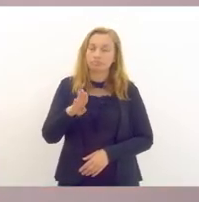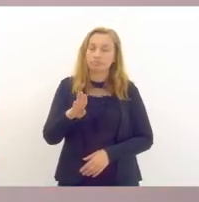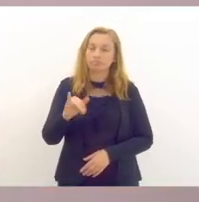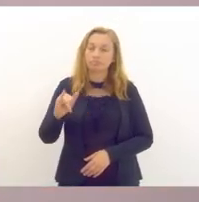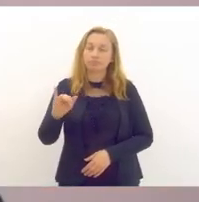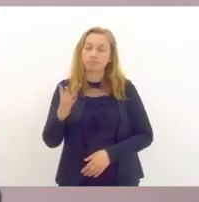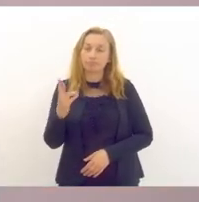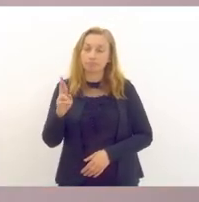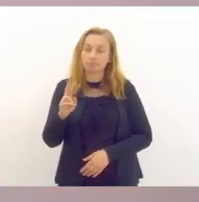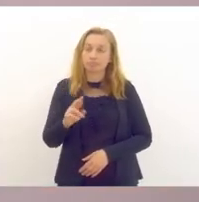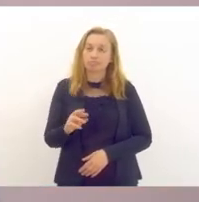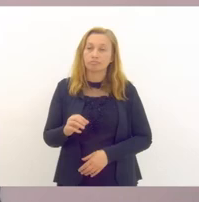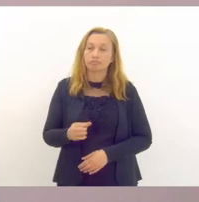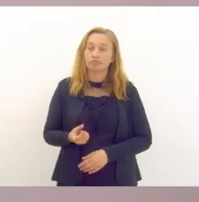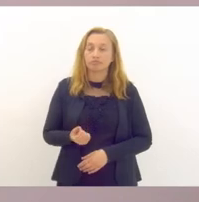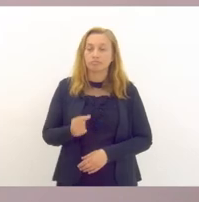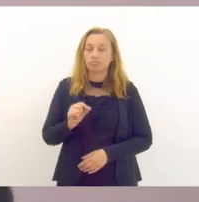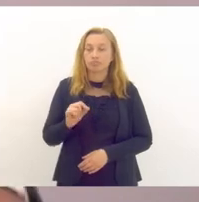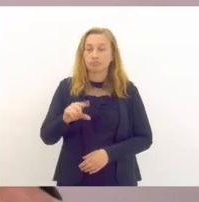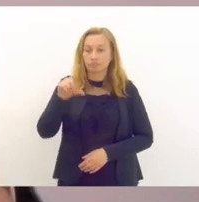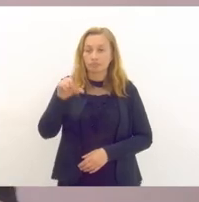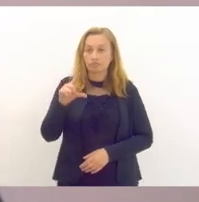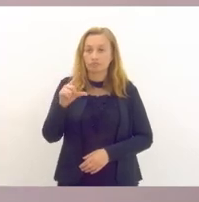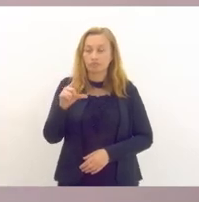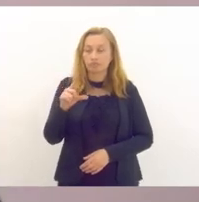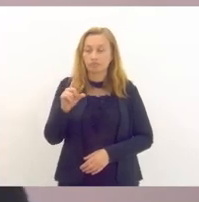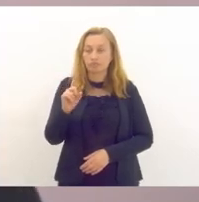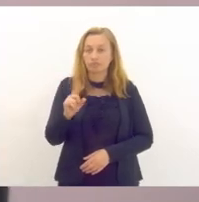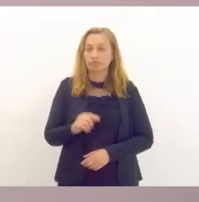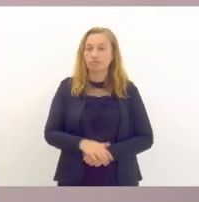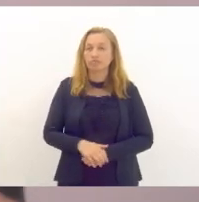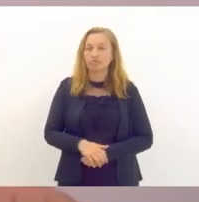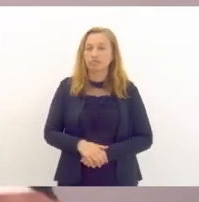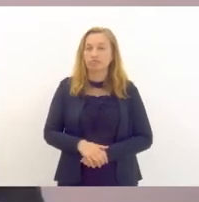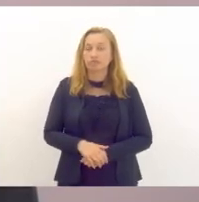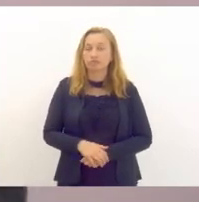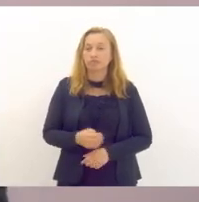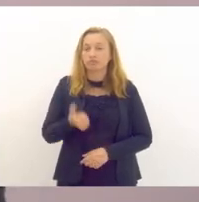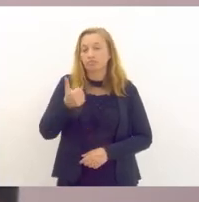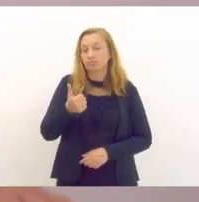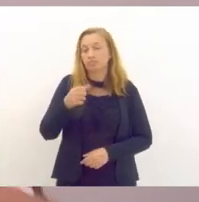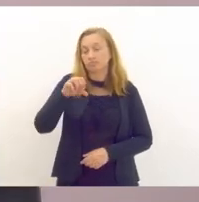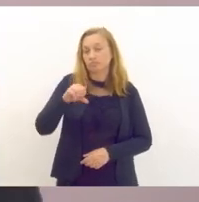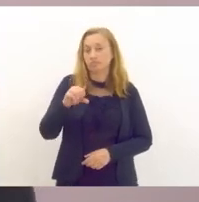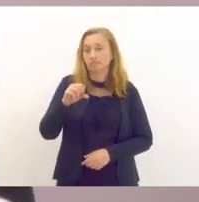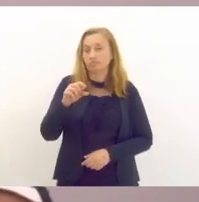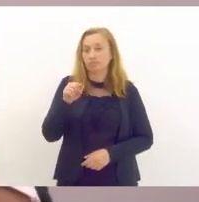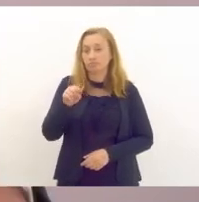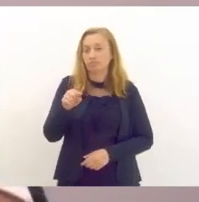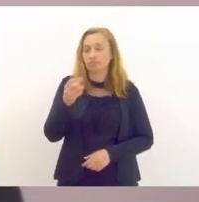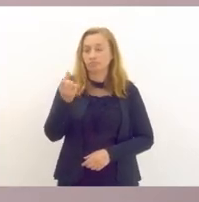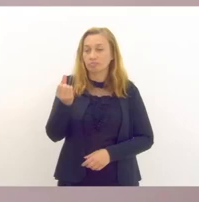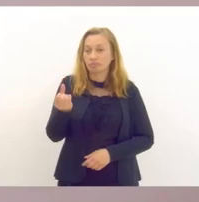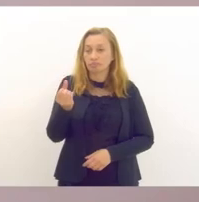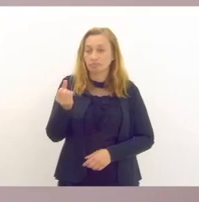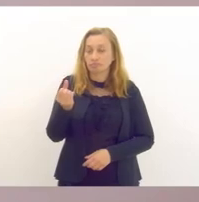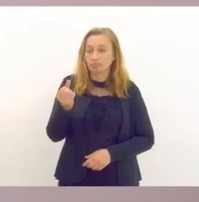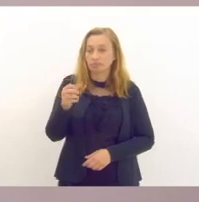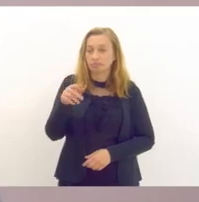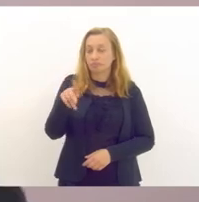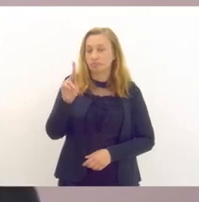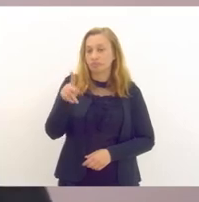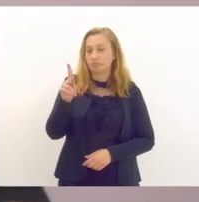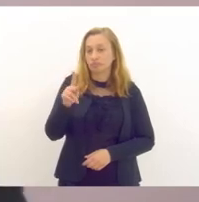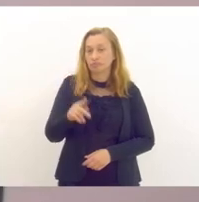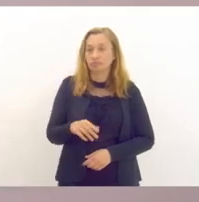mas esse aumento esse segmento de receita se dá quase 9.6 bilhões de royalties